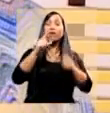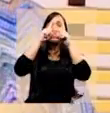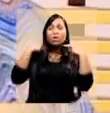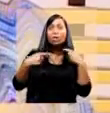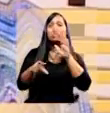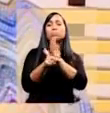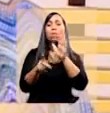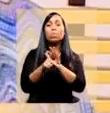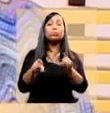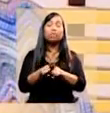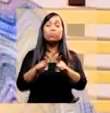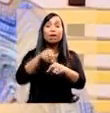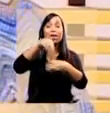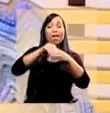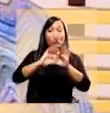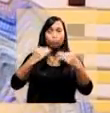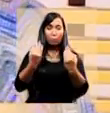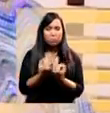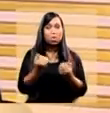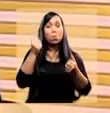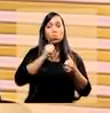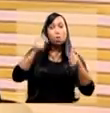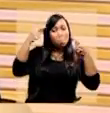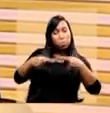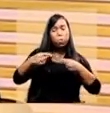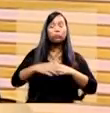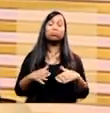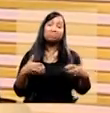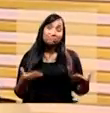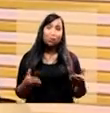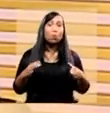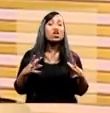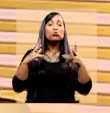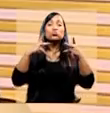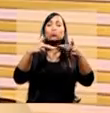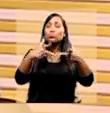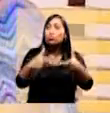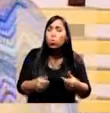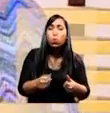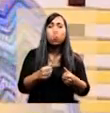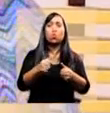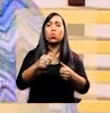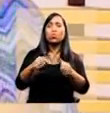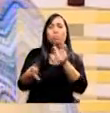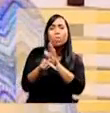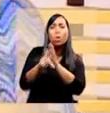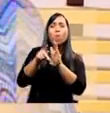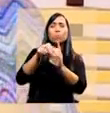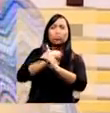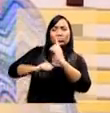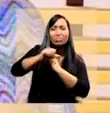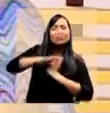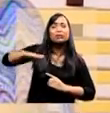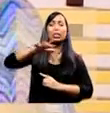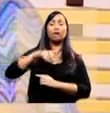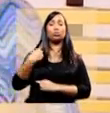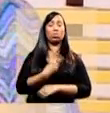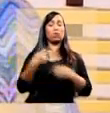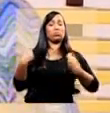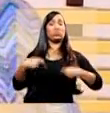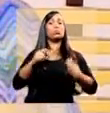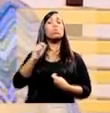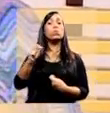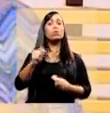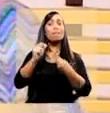violência doméstica e familiar contra a mulher. Então, é toda uma construção social, né, que nós temos